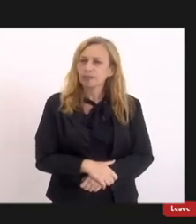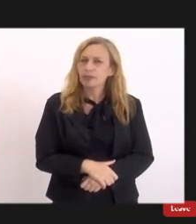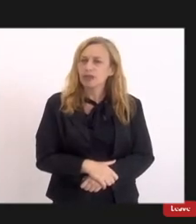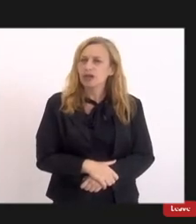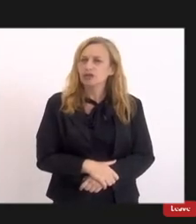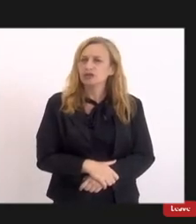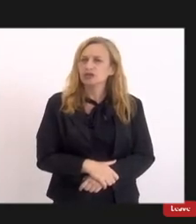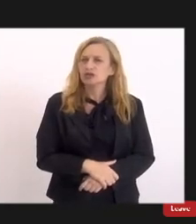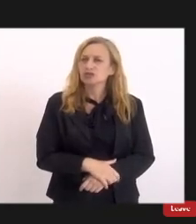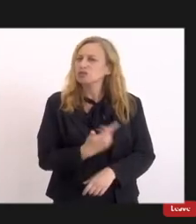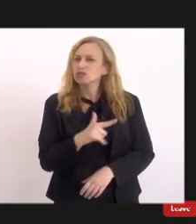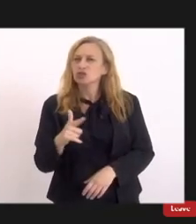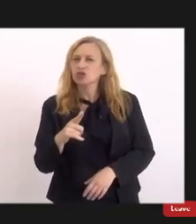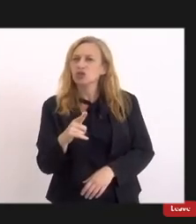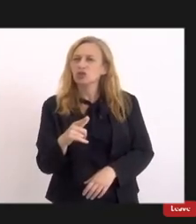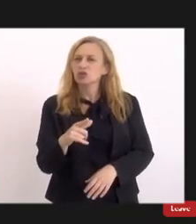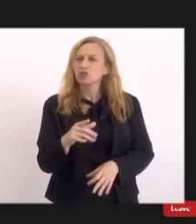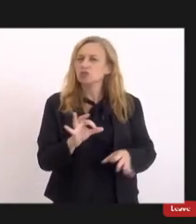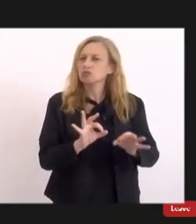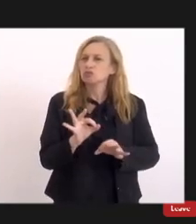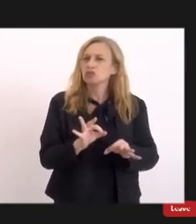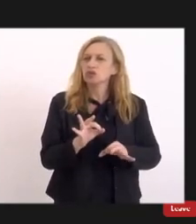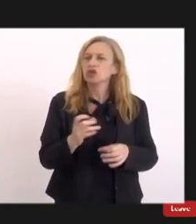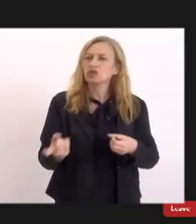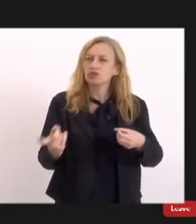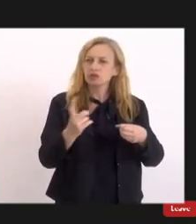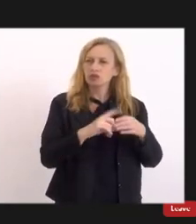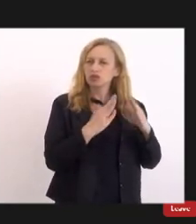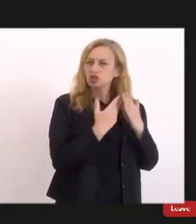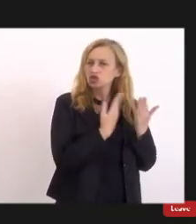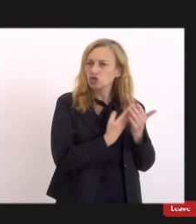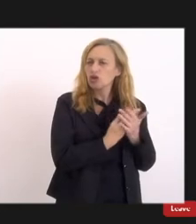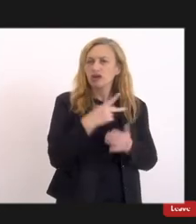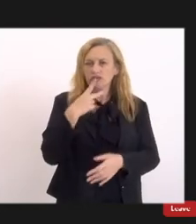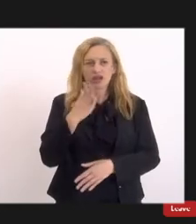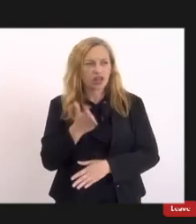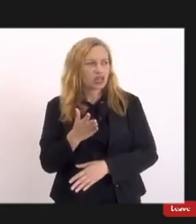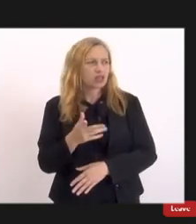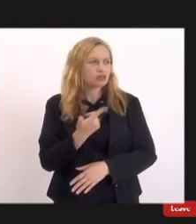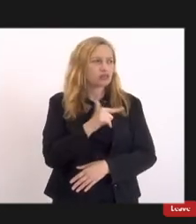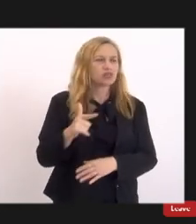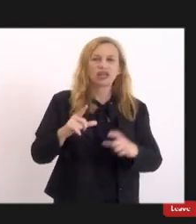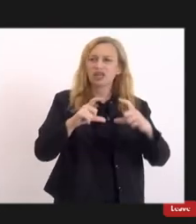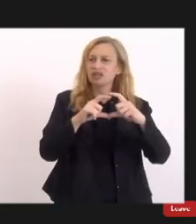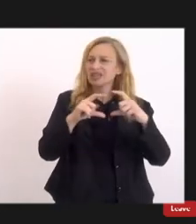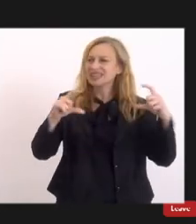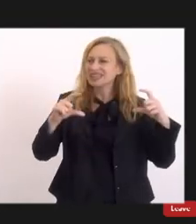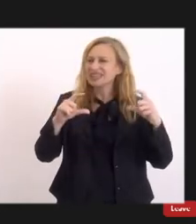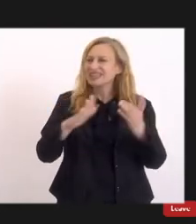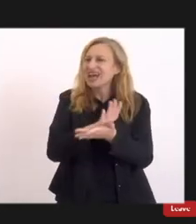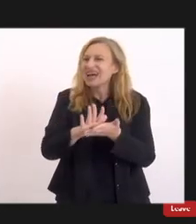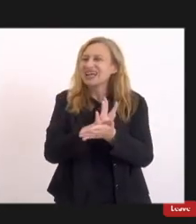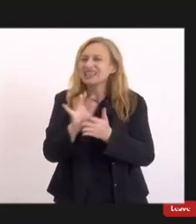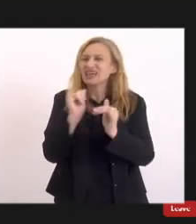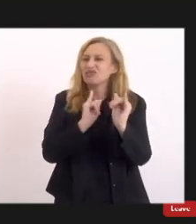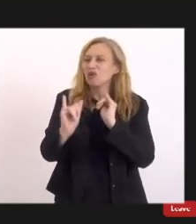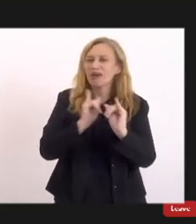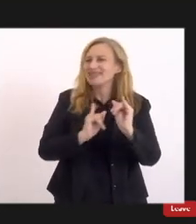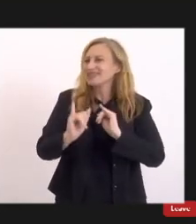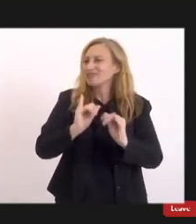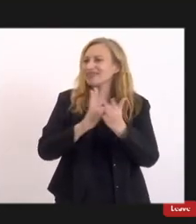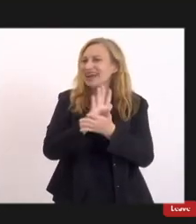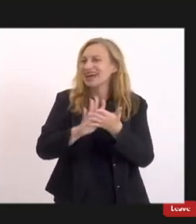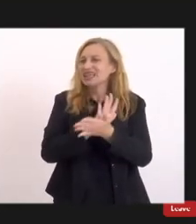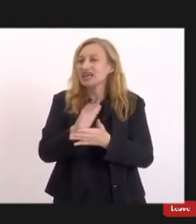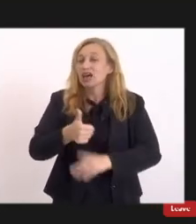ter um programa, não só de... Acabei de voltar de uma escola, como eu falei aqui, você não vê um cartaz, você não vê um incentivo, você não vê nada. Né? A